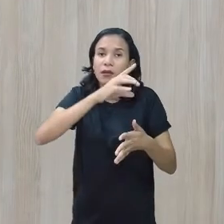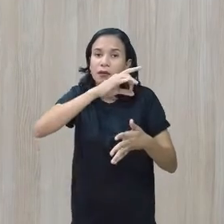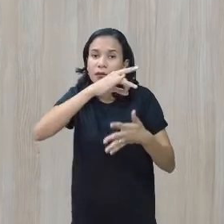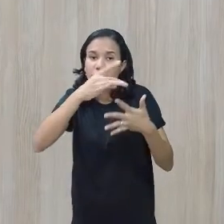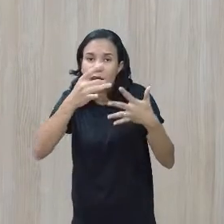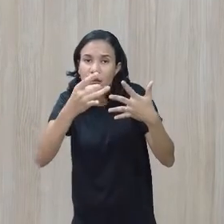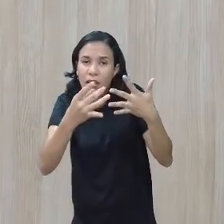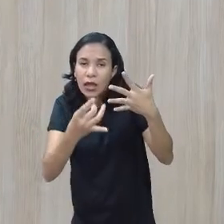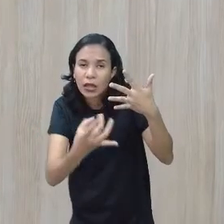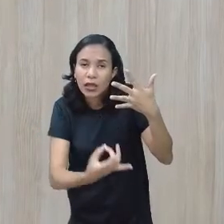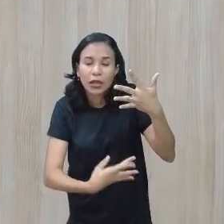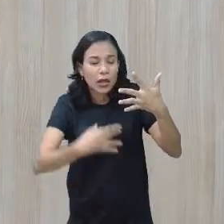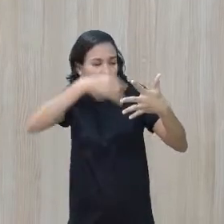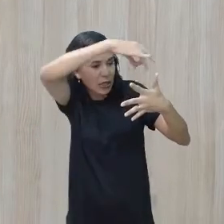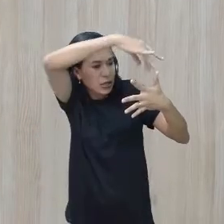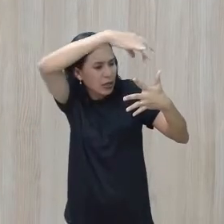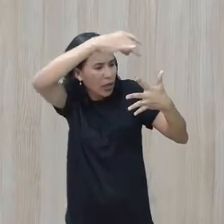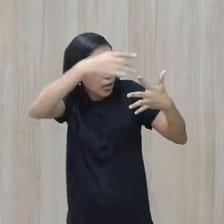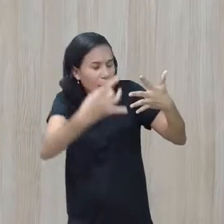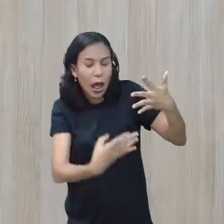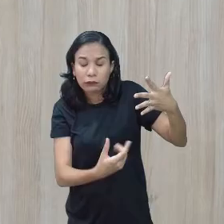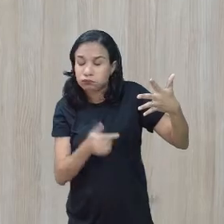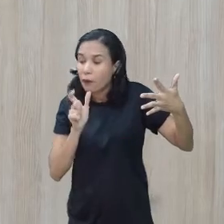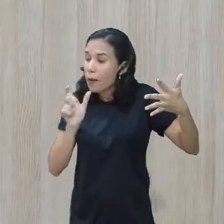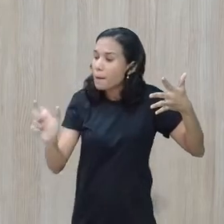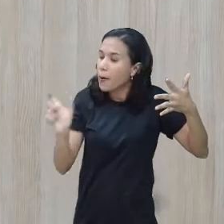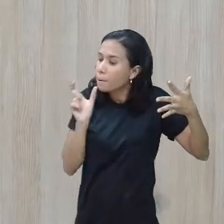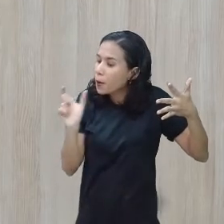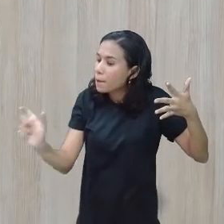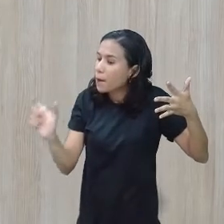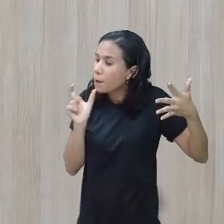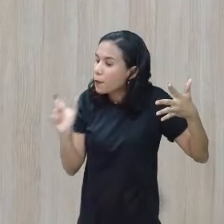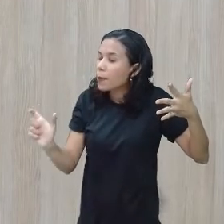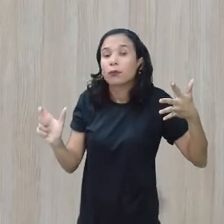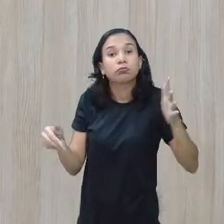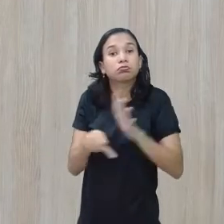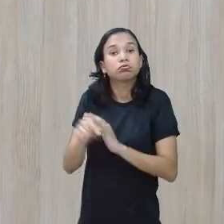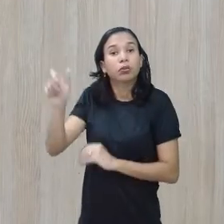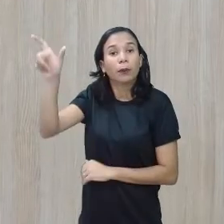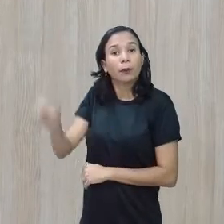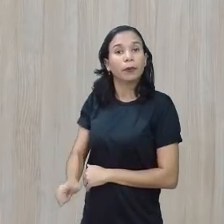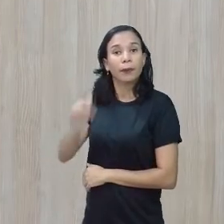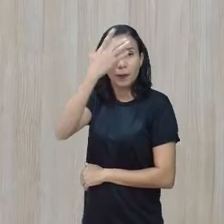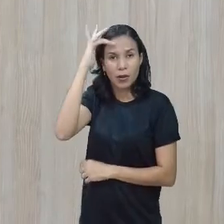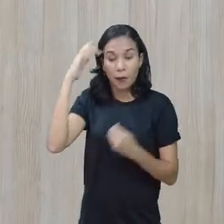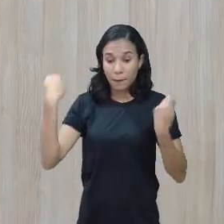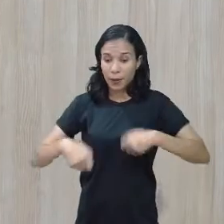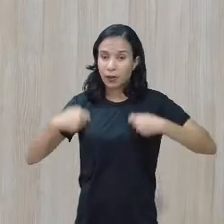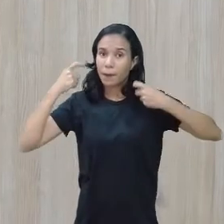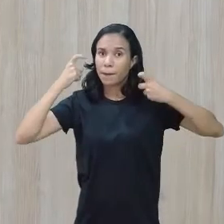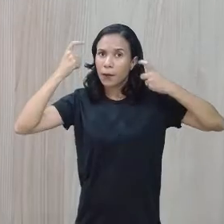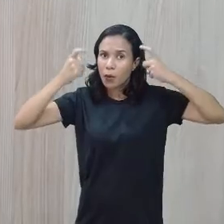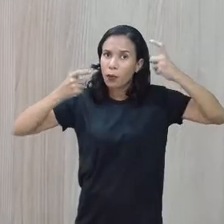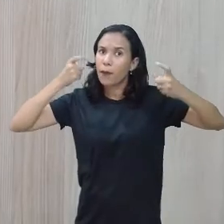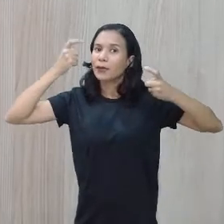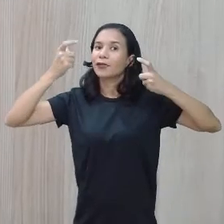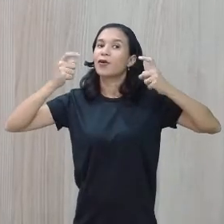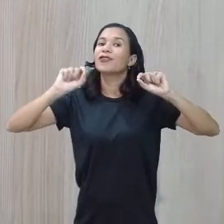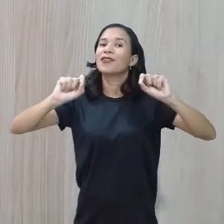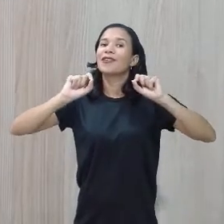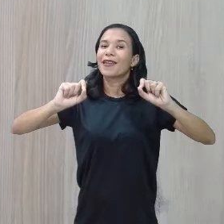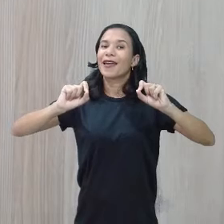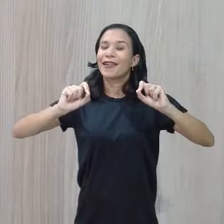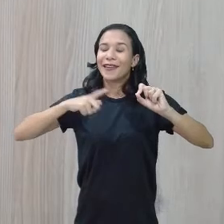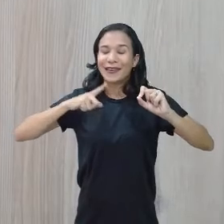mais detalhado possível. Não é isso, professor? Precisamos ter essa preocupação. Perfeito, Ivana.